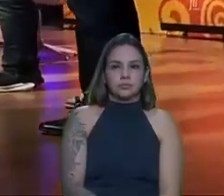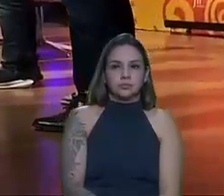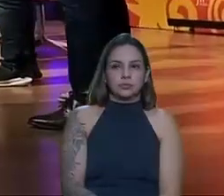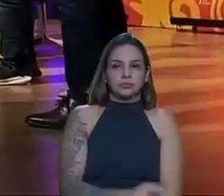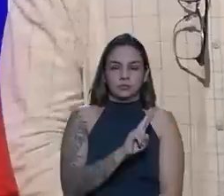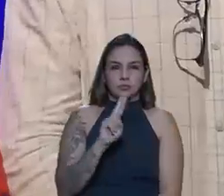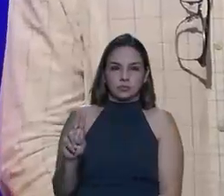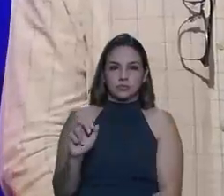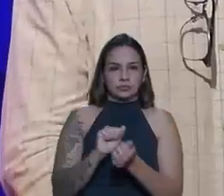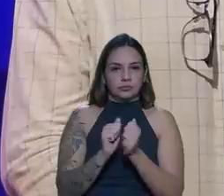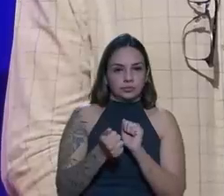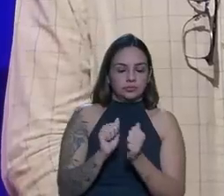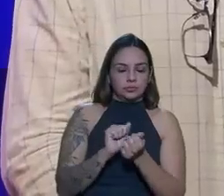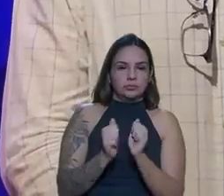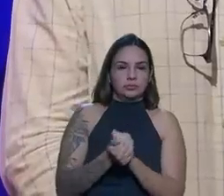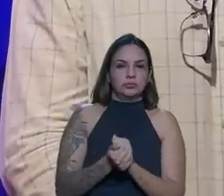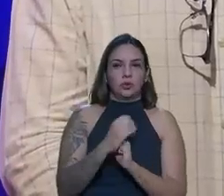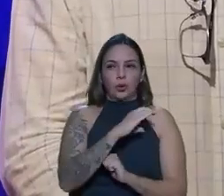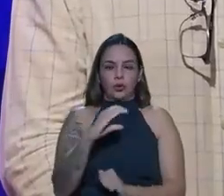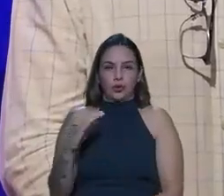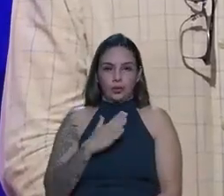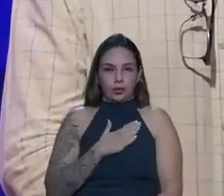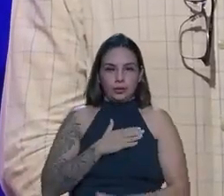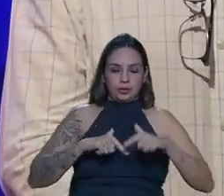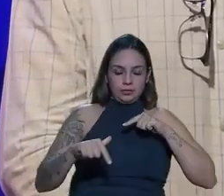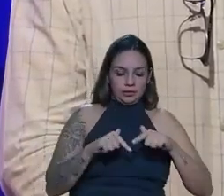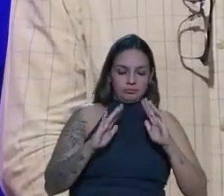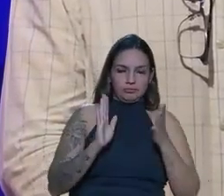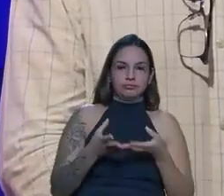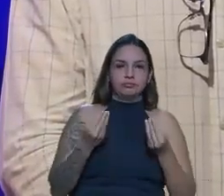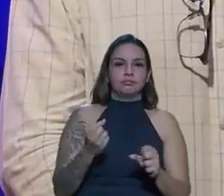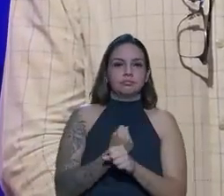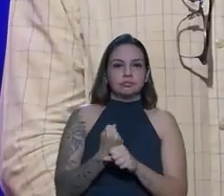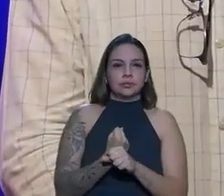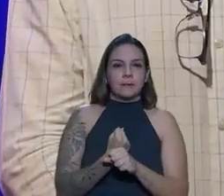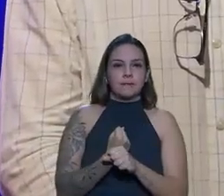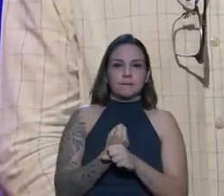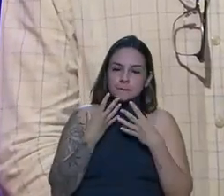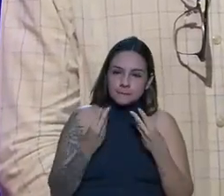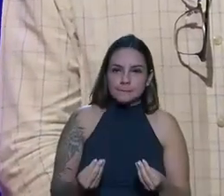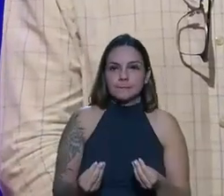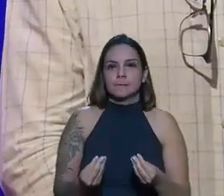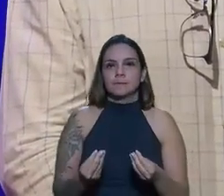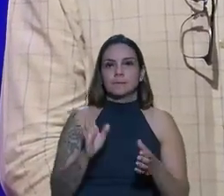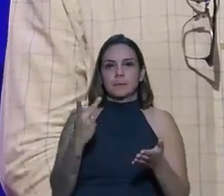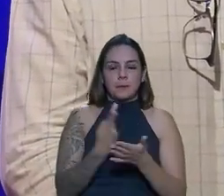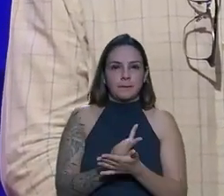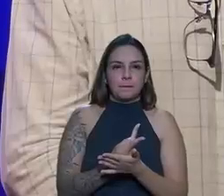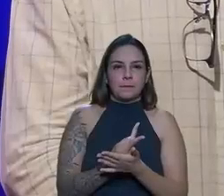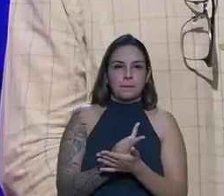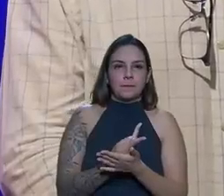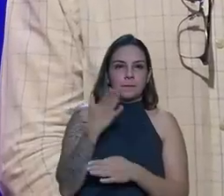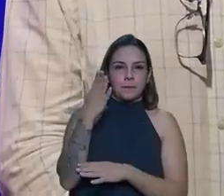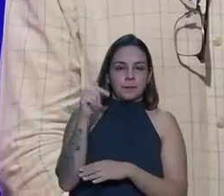Em nome da CBMM, que confiou no meu trabalho já há tantos anos, tantas edições já aconteceram aqui